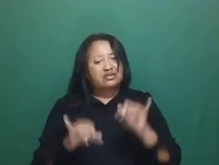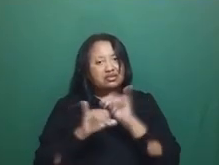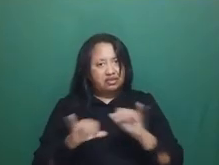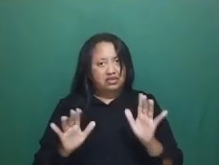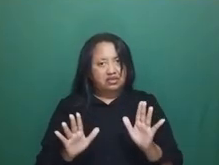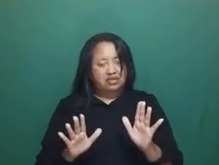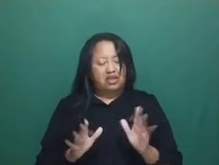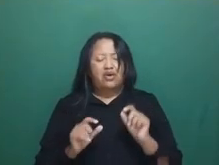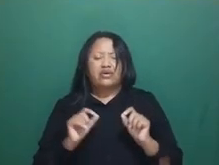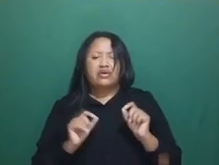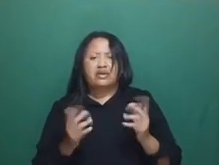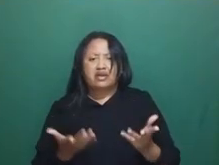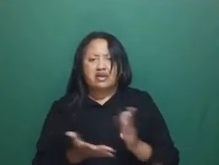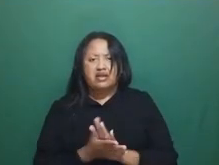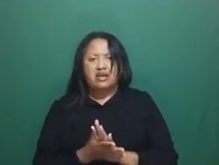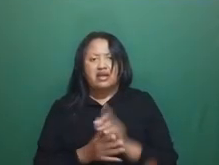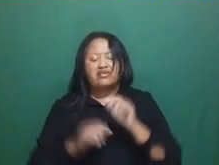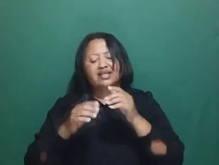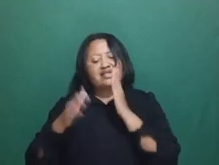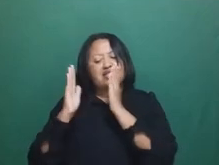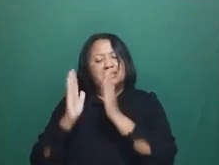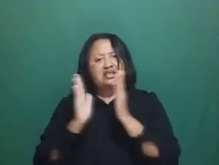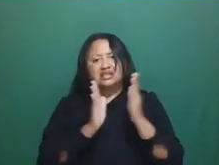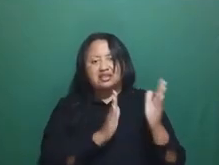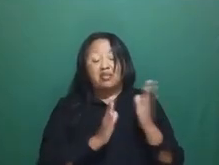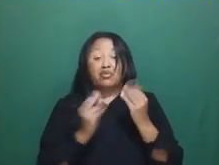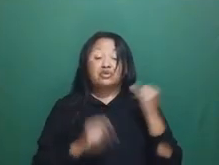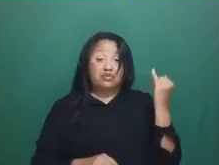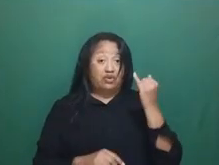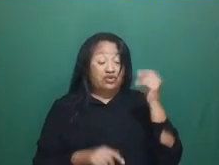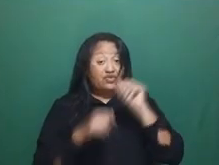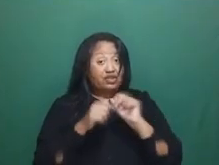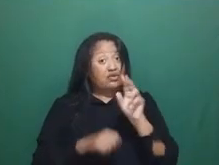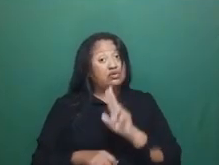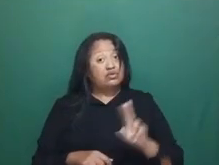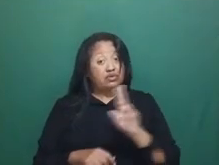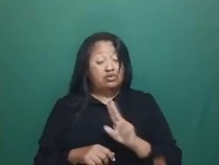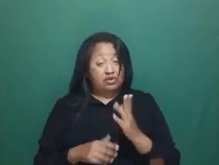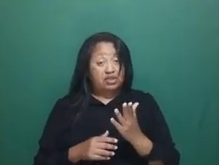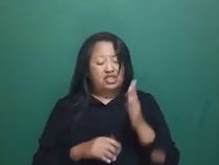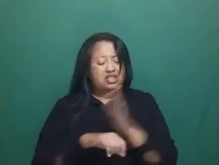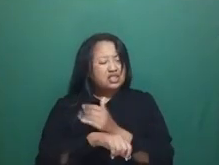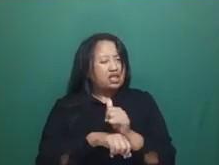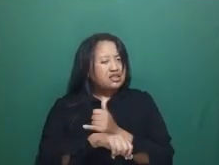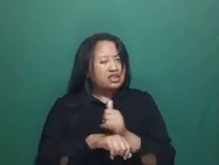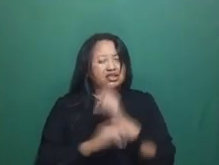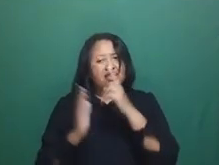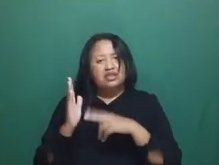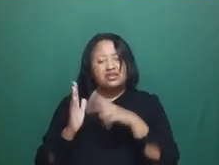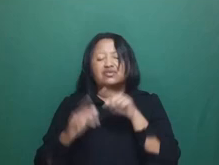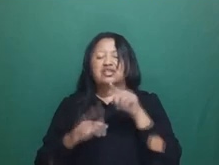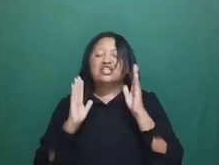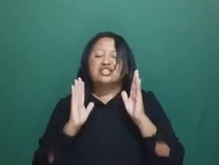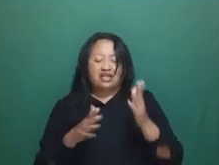o leitor né aquilo que vai ser destacado é muito importante a gente fazer uso dessa estratégia de leitura você já